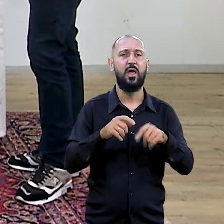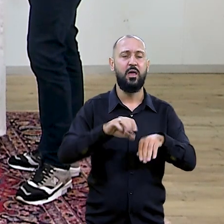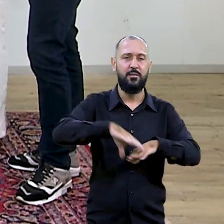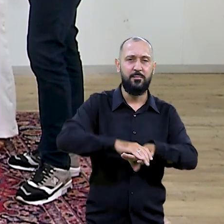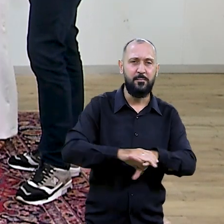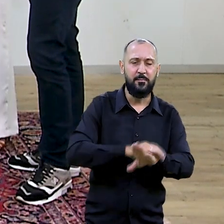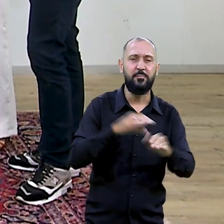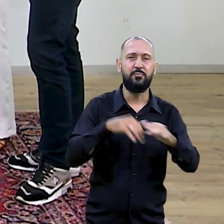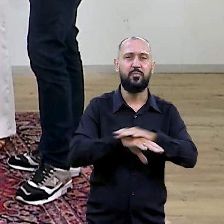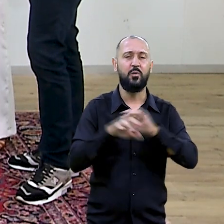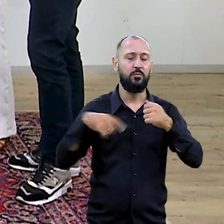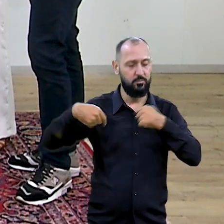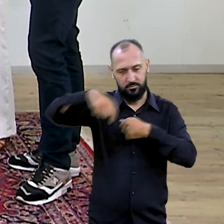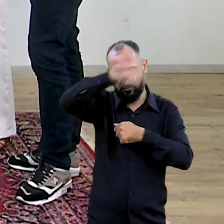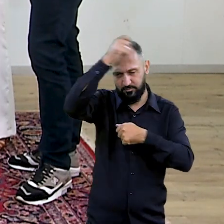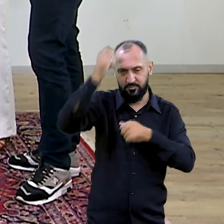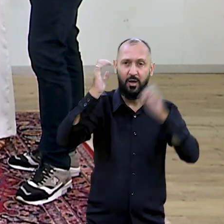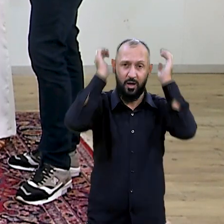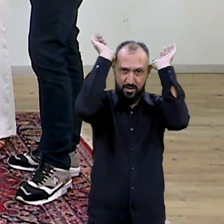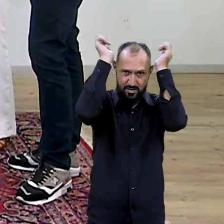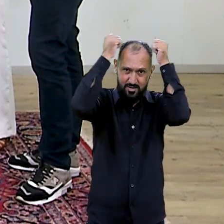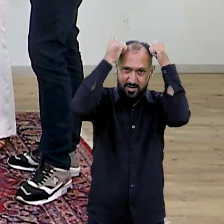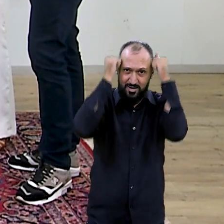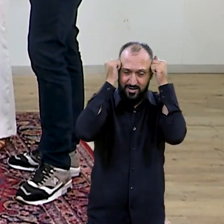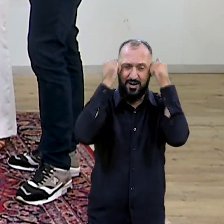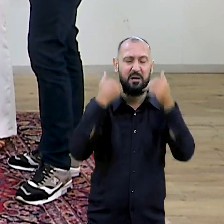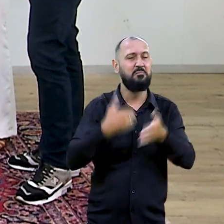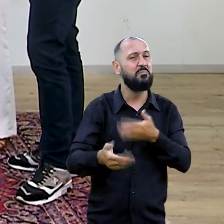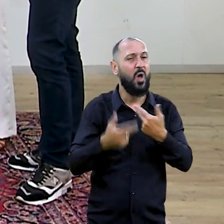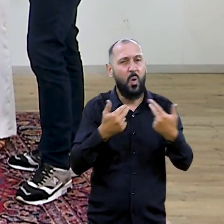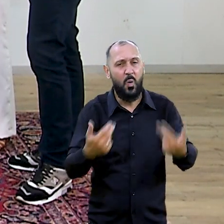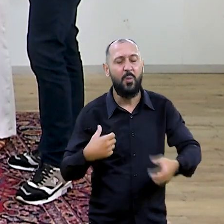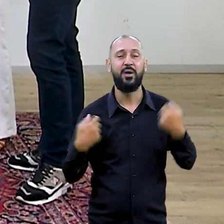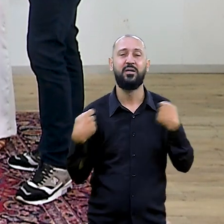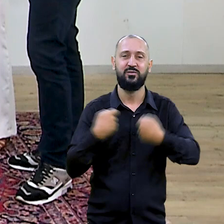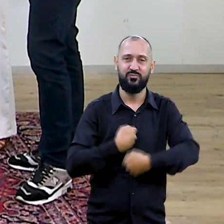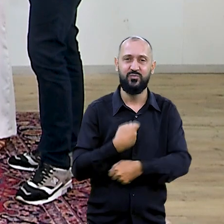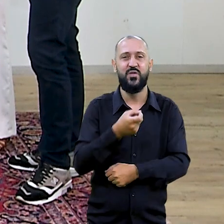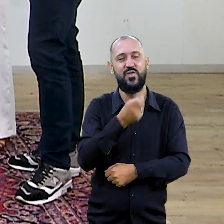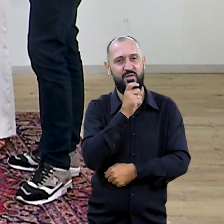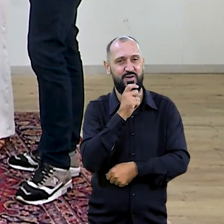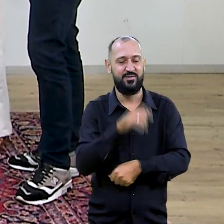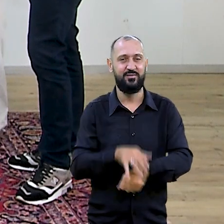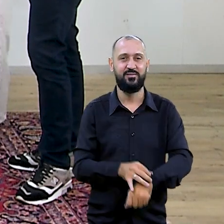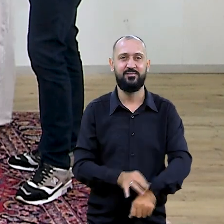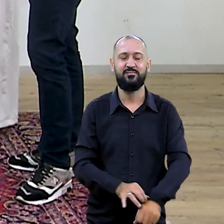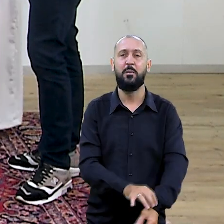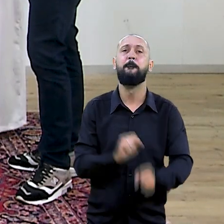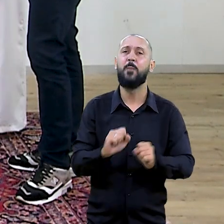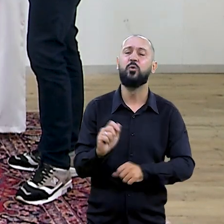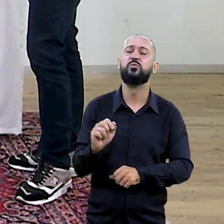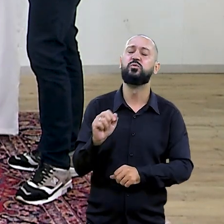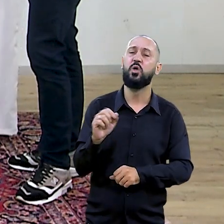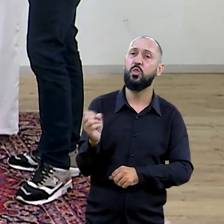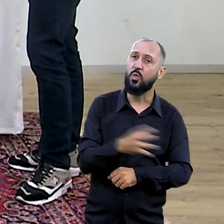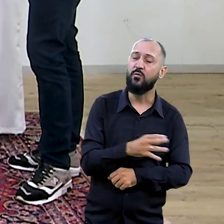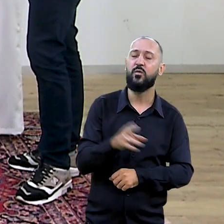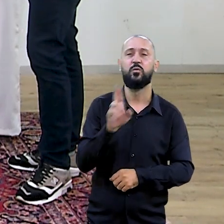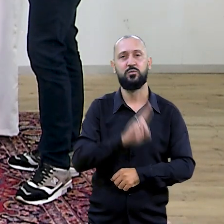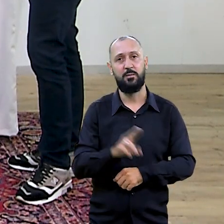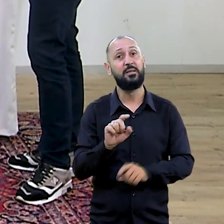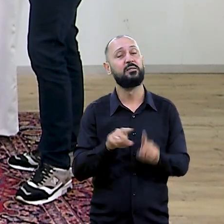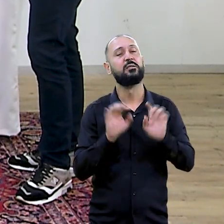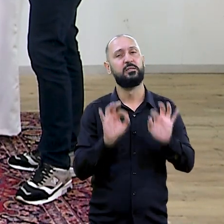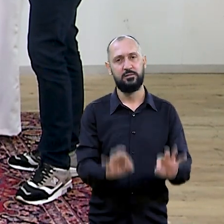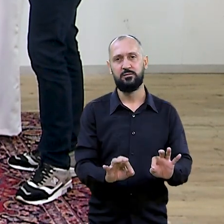podem ser novas ou usadas, mas em bom estado. A gente sempre pede em bom estado, porque eu sempre falo assim, a gente tem que lembrar que do outro lado a pessoa